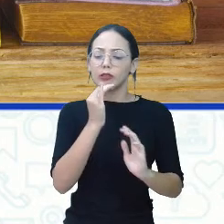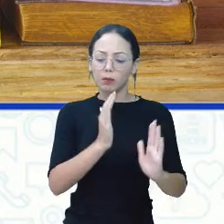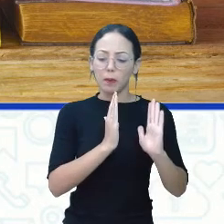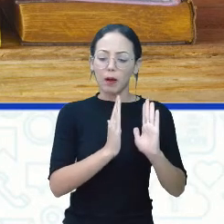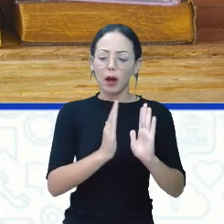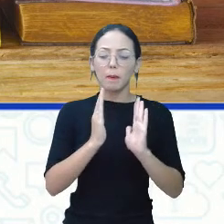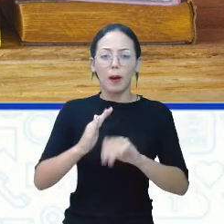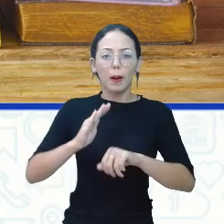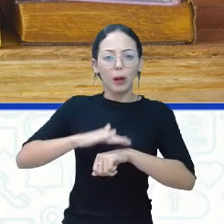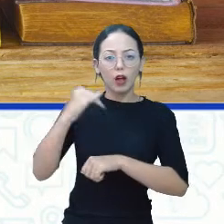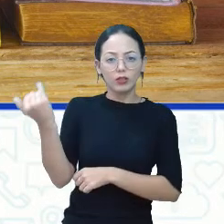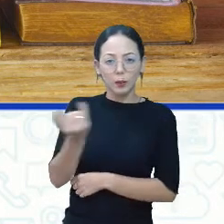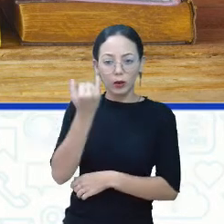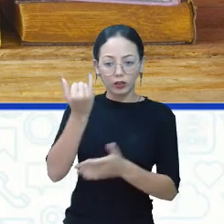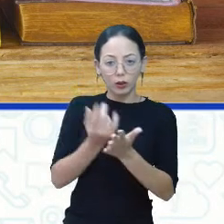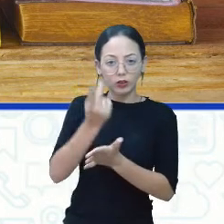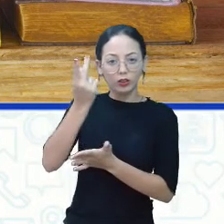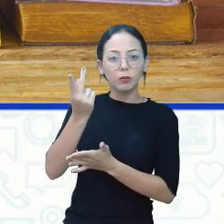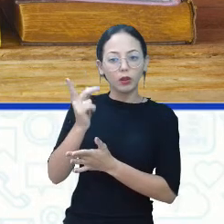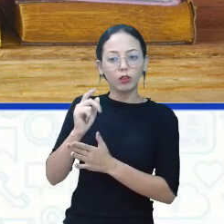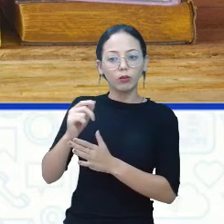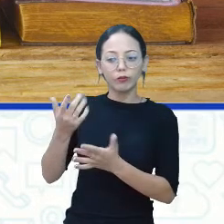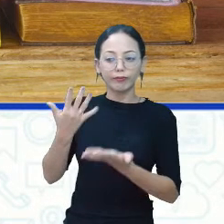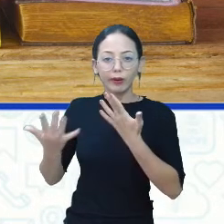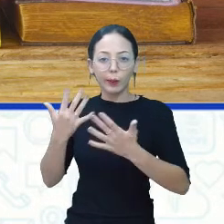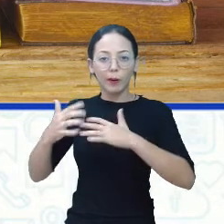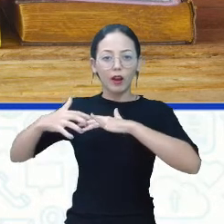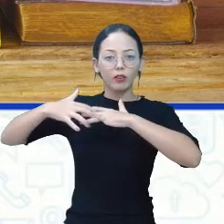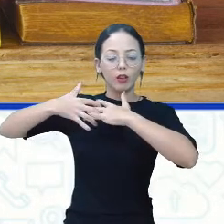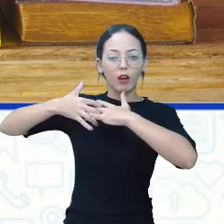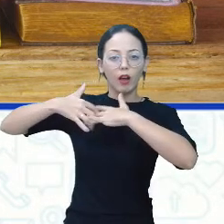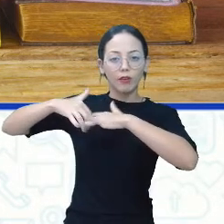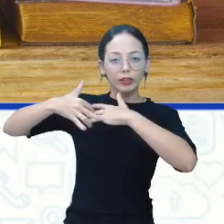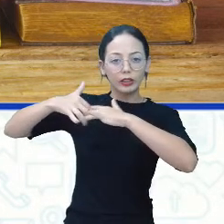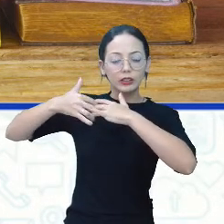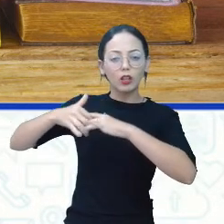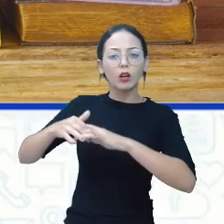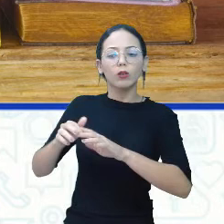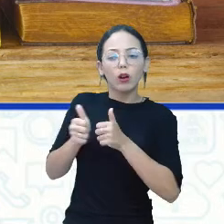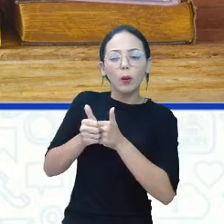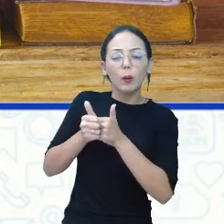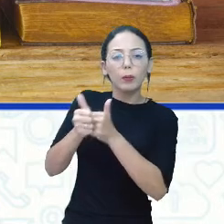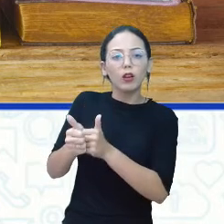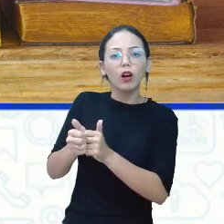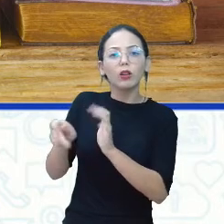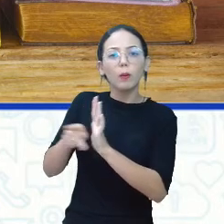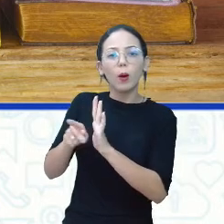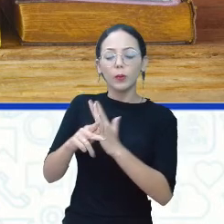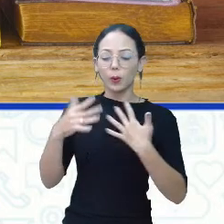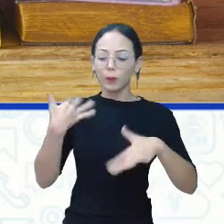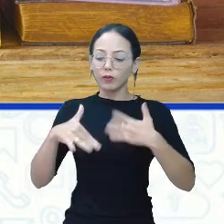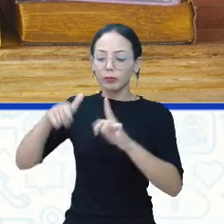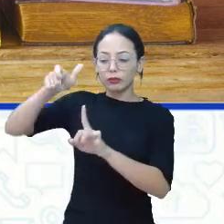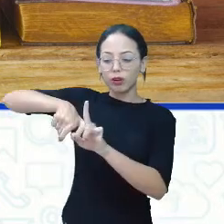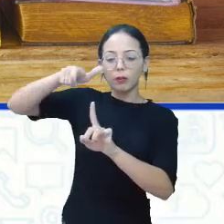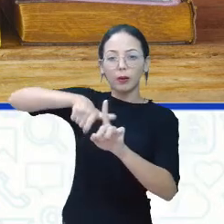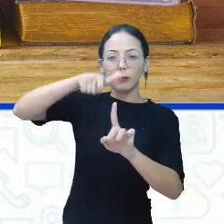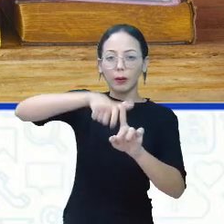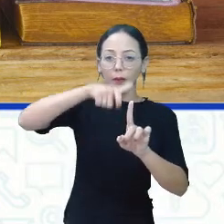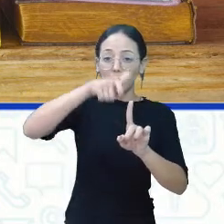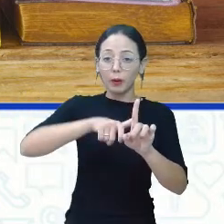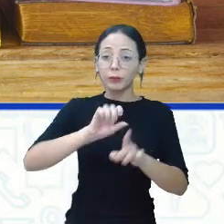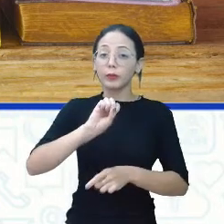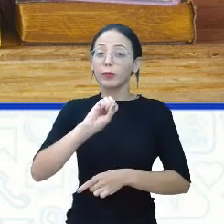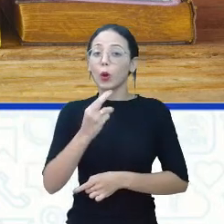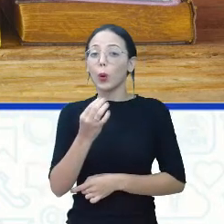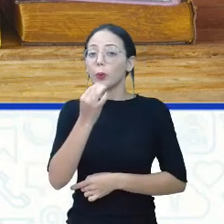do que as reflexões, então ele acontece aí de forma cronológica, acompanhando as ações dos personagens, ou ele pode ser vertical, onde